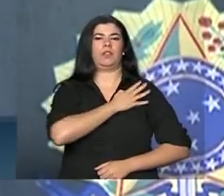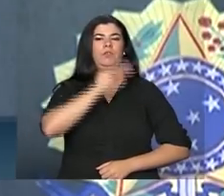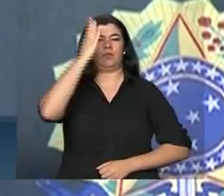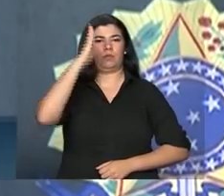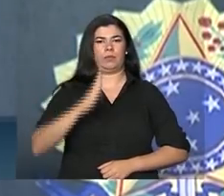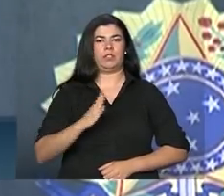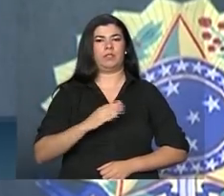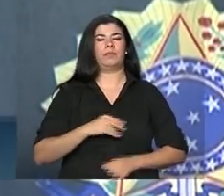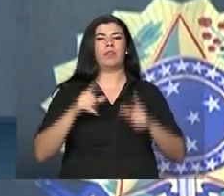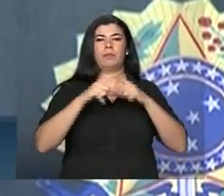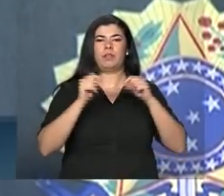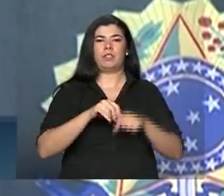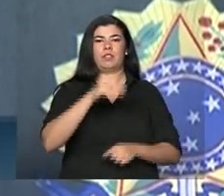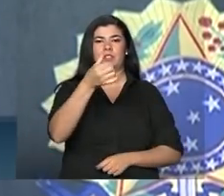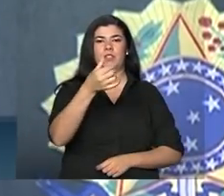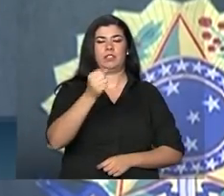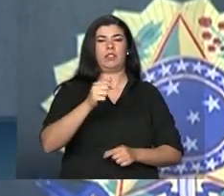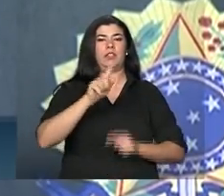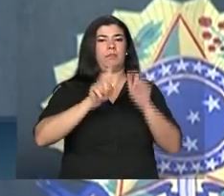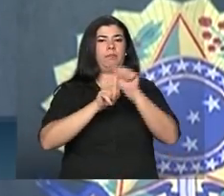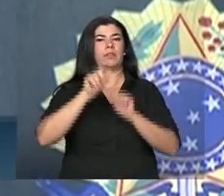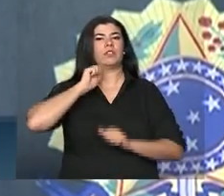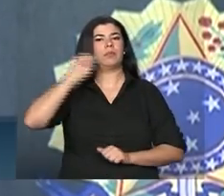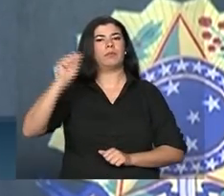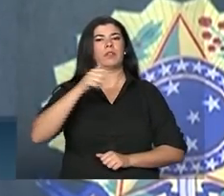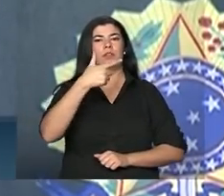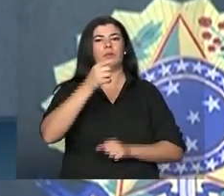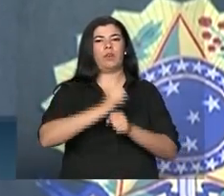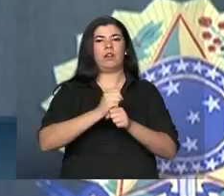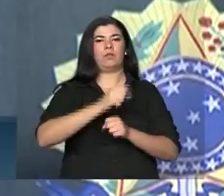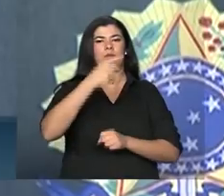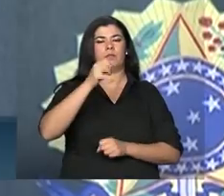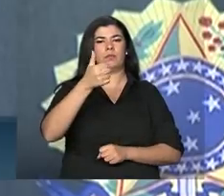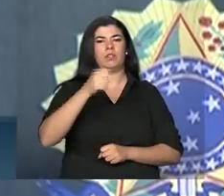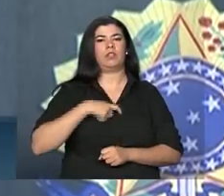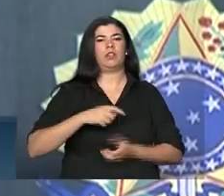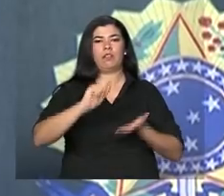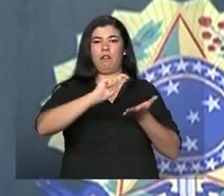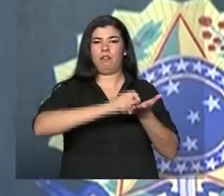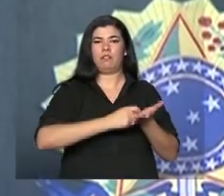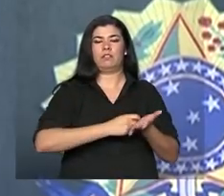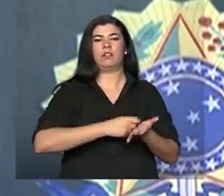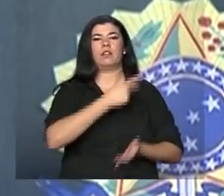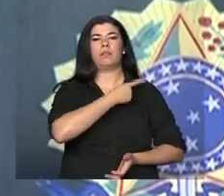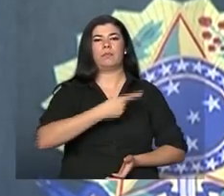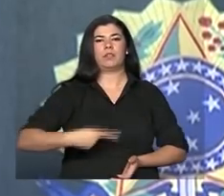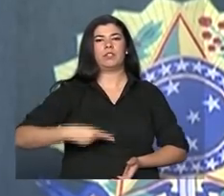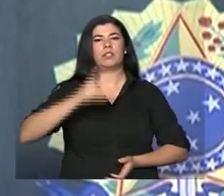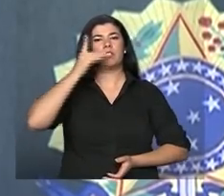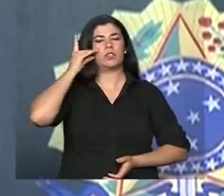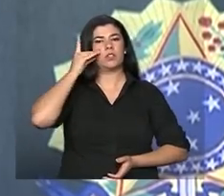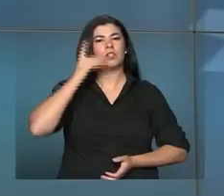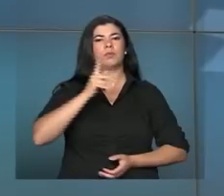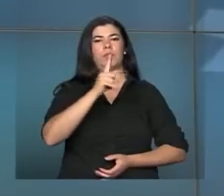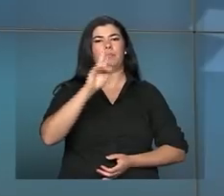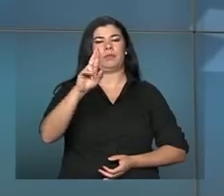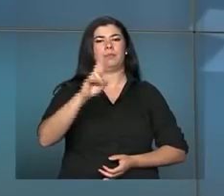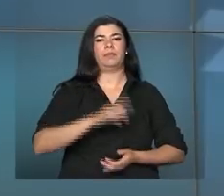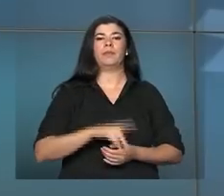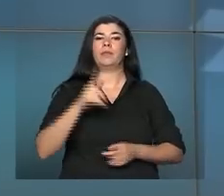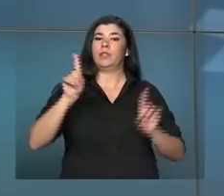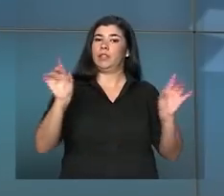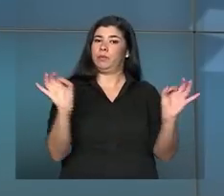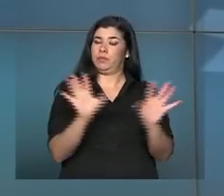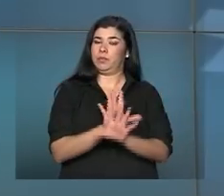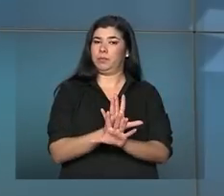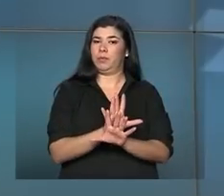Brasília, 16 de abril de 2015, assina Dilma Rousseff, Presidenta da República. Logo